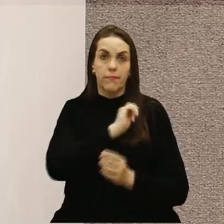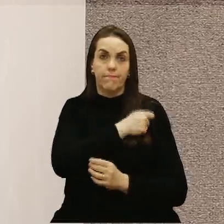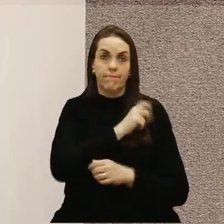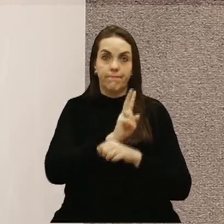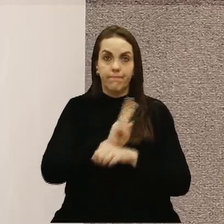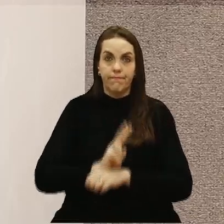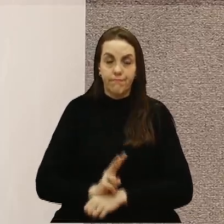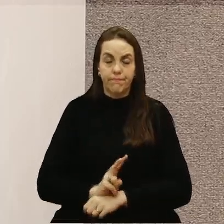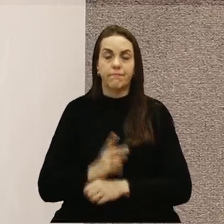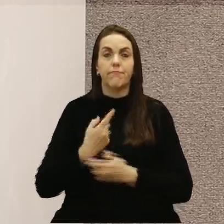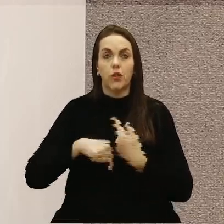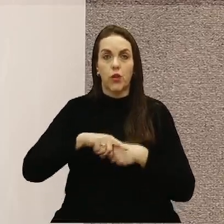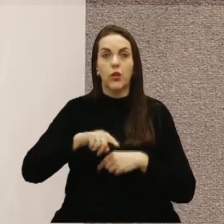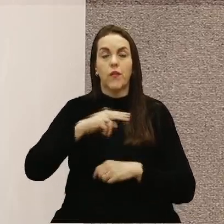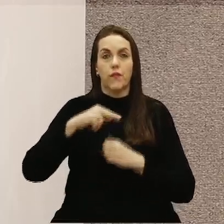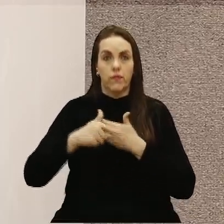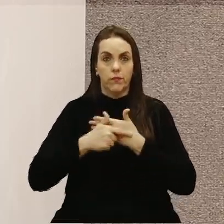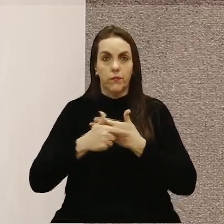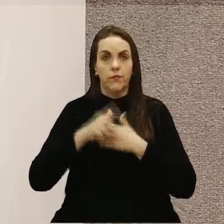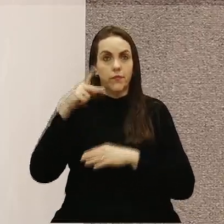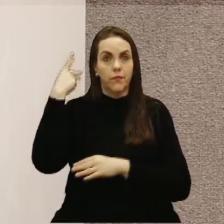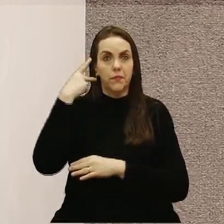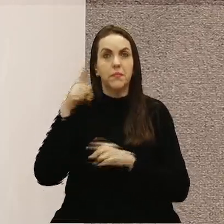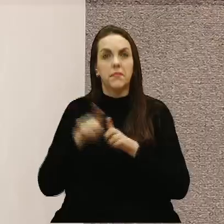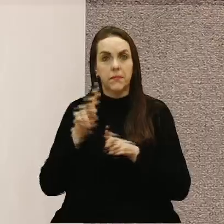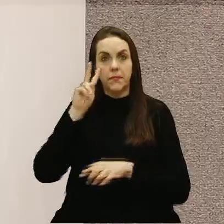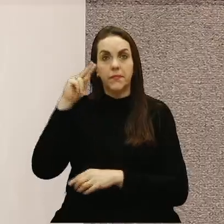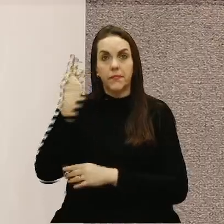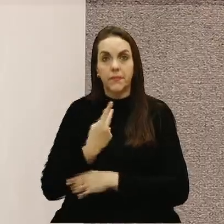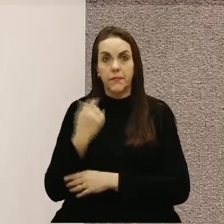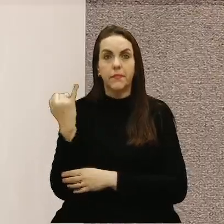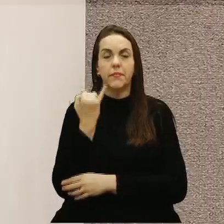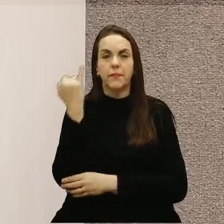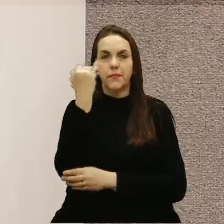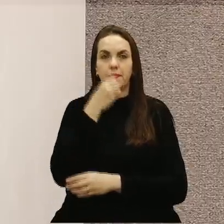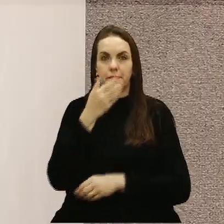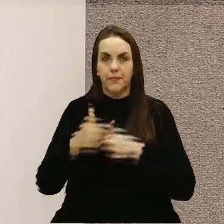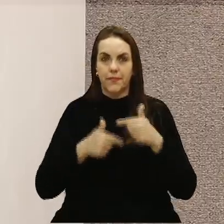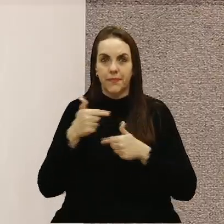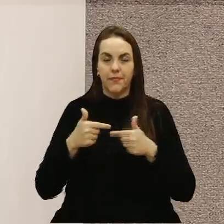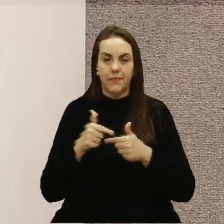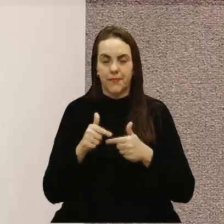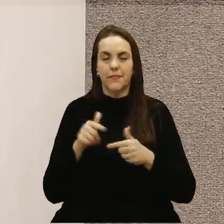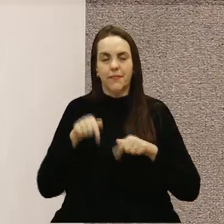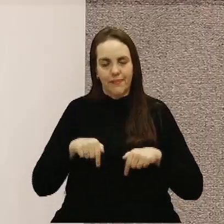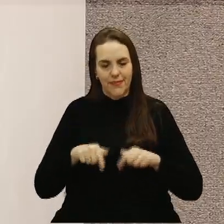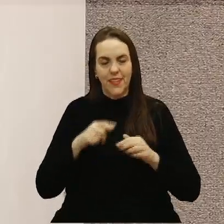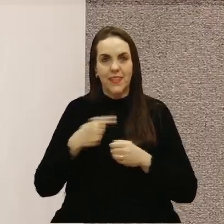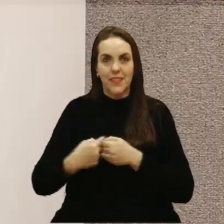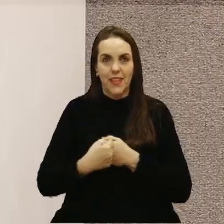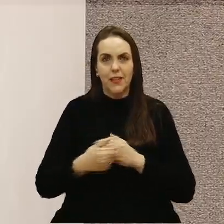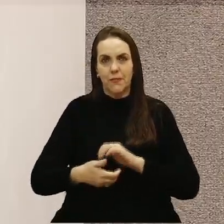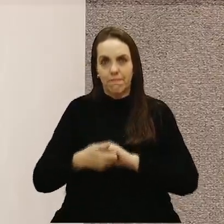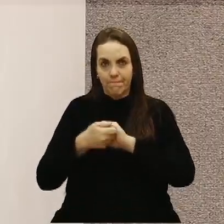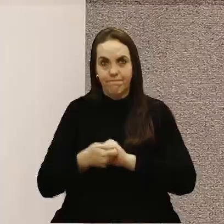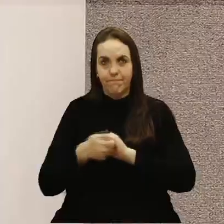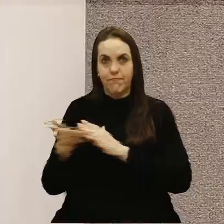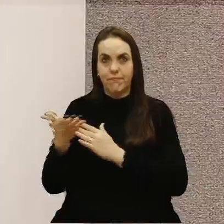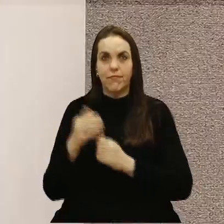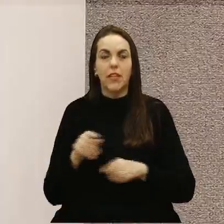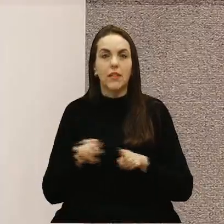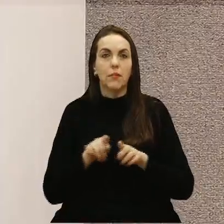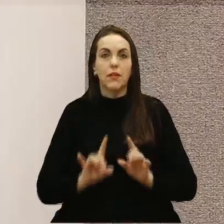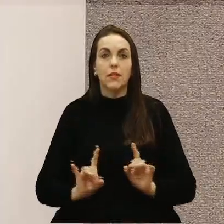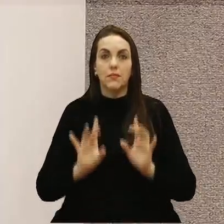enquanto vereadores, mas também reconhecer importante o bom trabalho prestado na sociedade. Então fiquem aqui nossos cumprimentos. Também meus cumprimentos